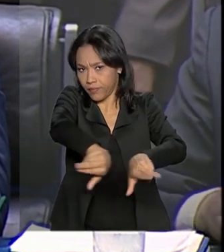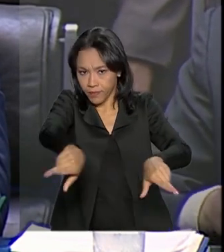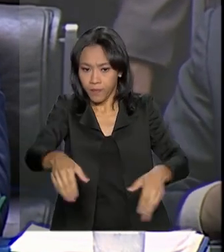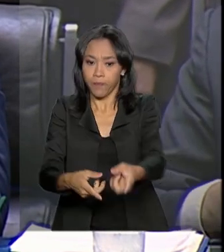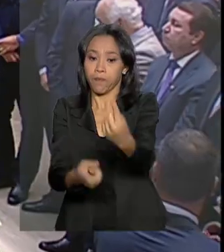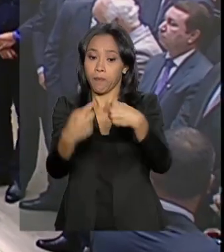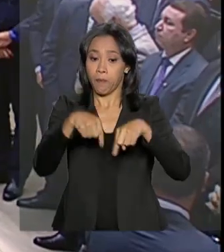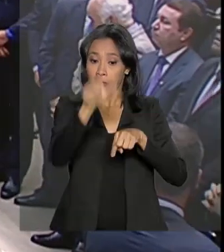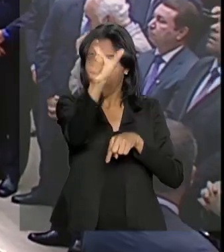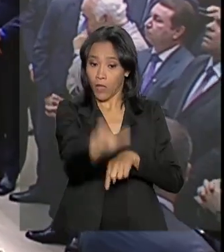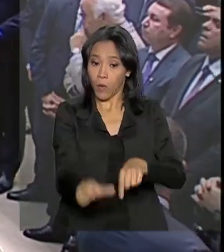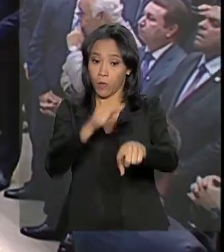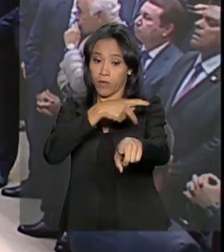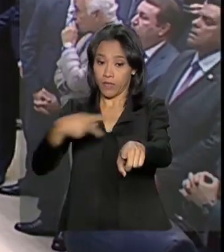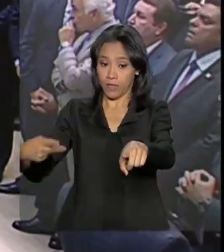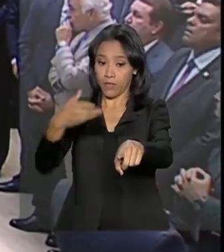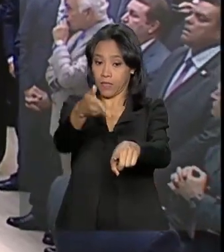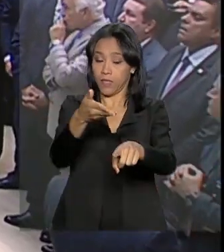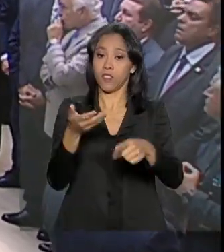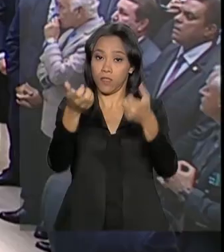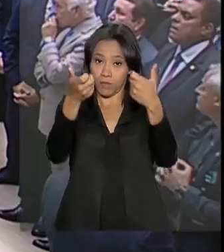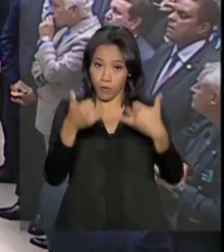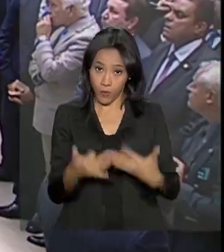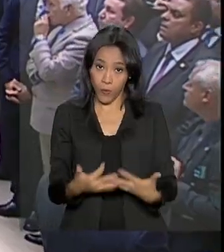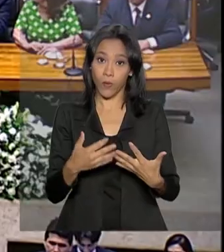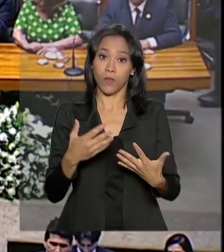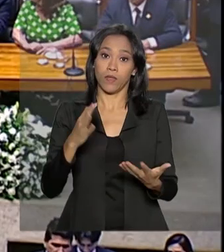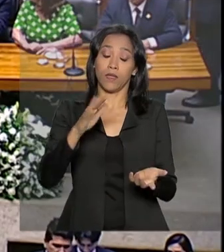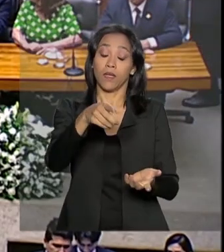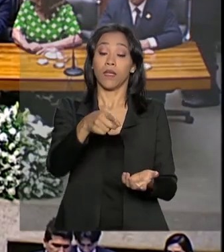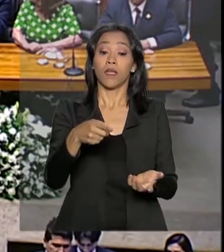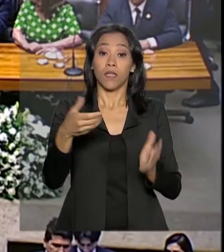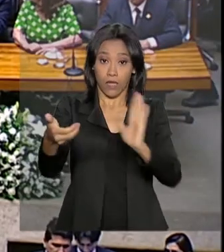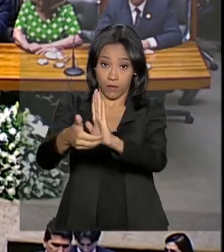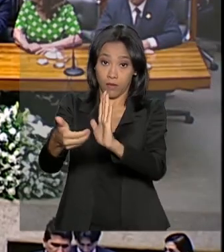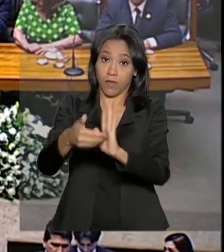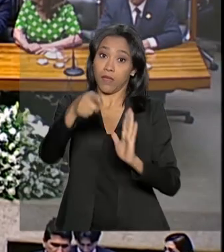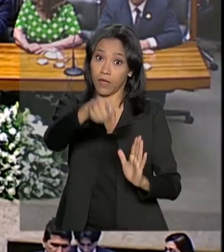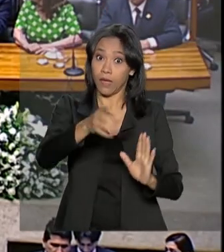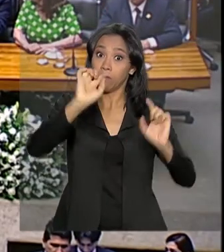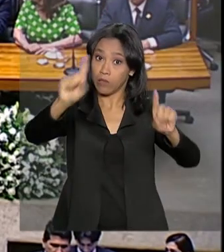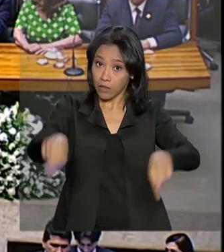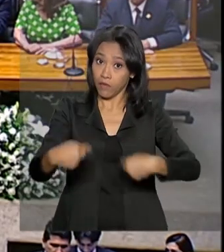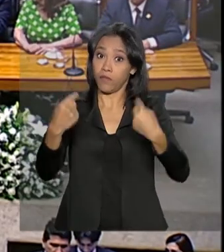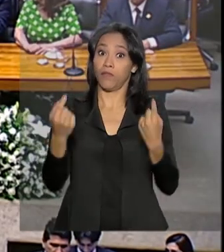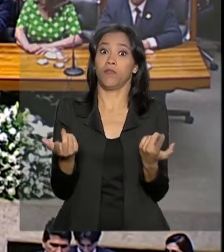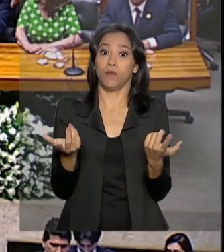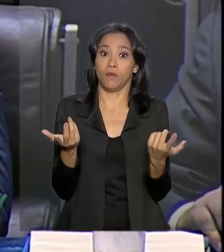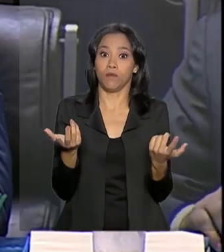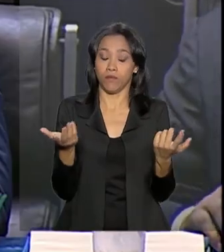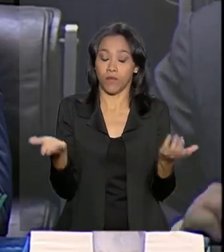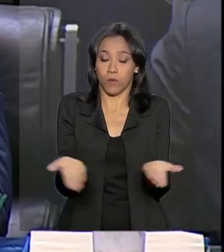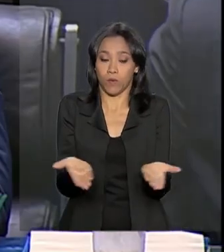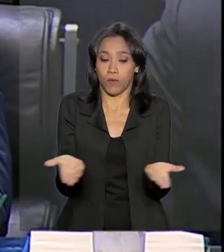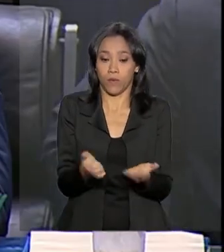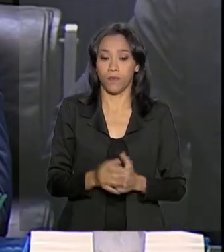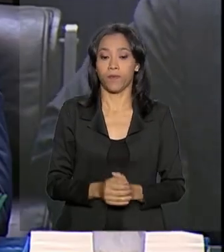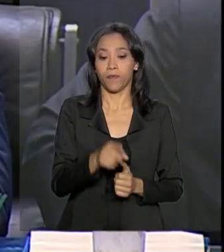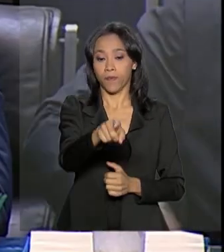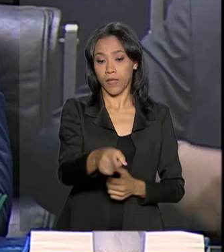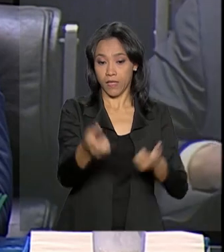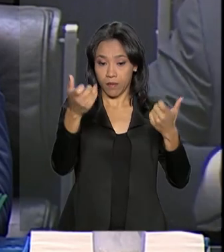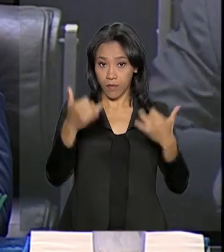Rodrigo Maia, construir um novo regime previdenciário é um dos desafios da atual legislatura. Nesta